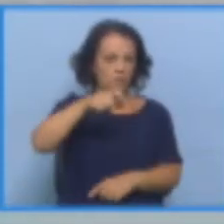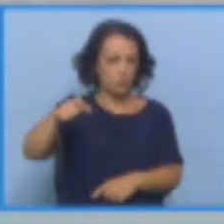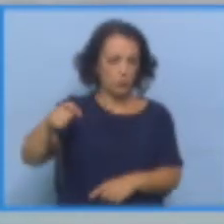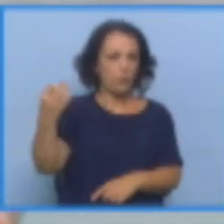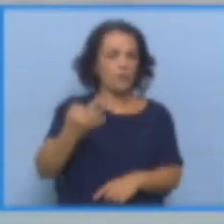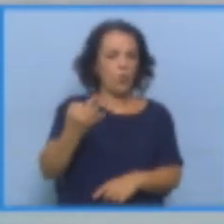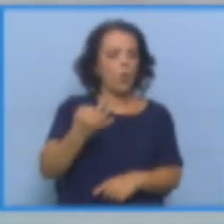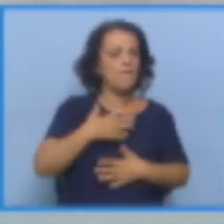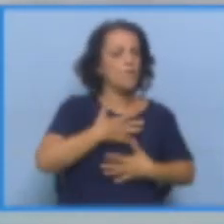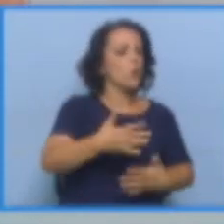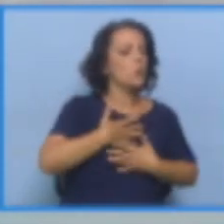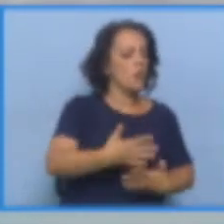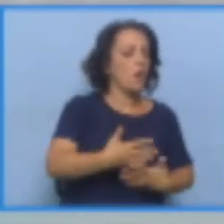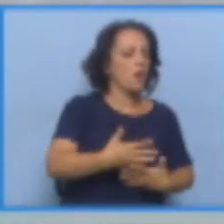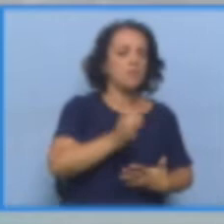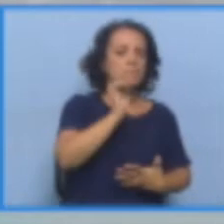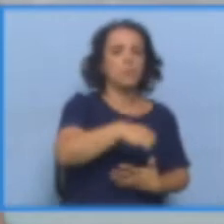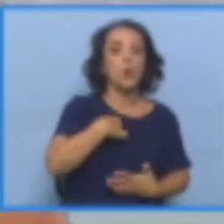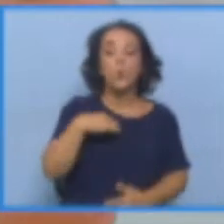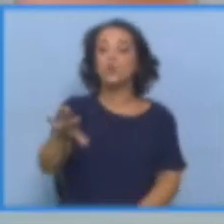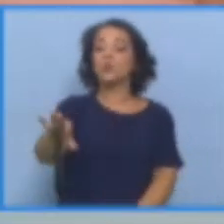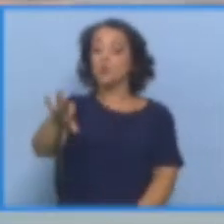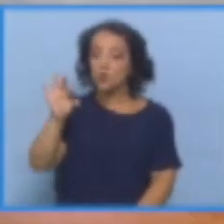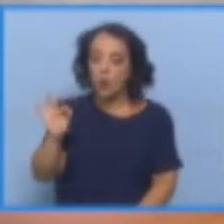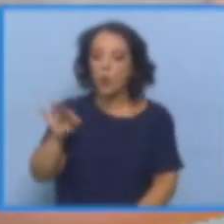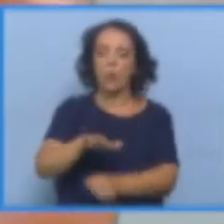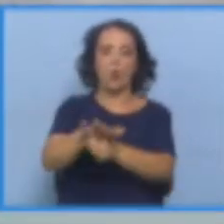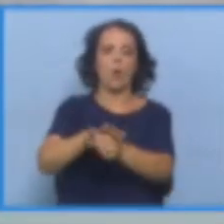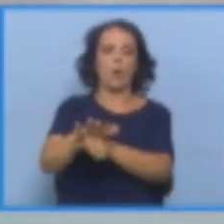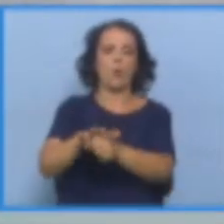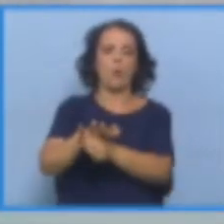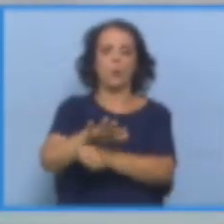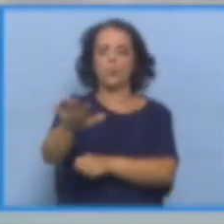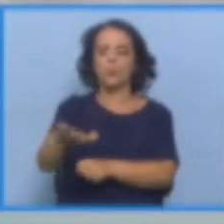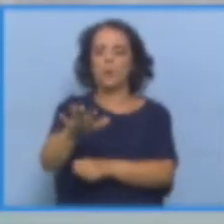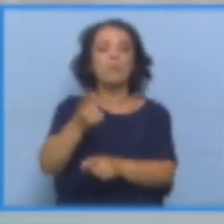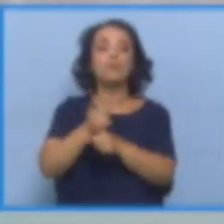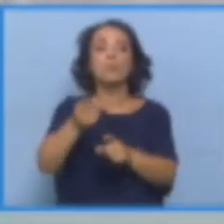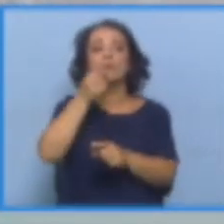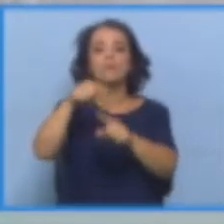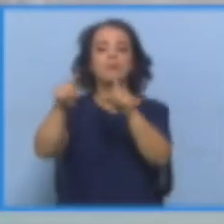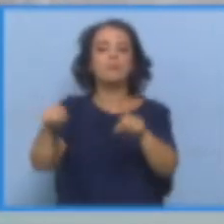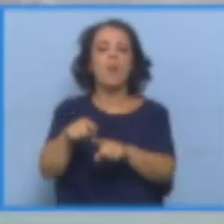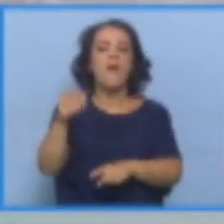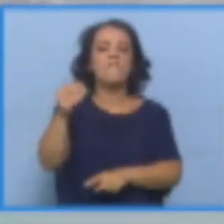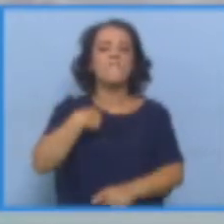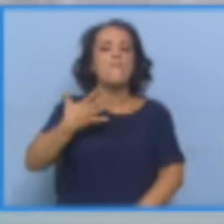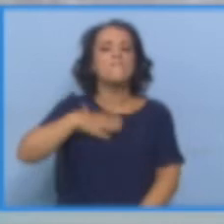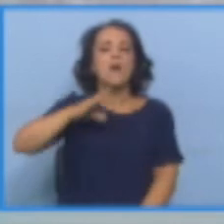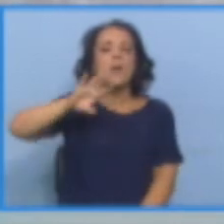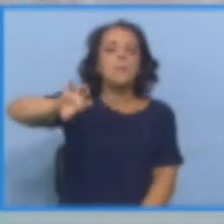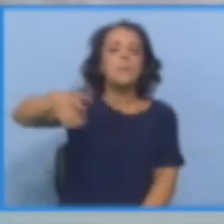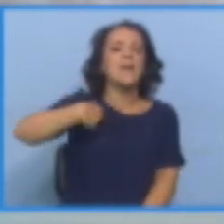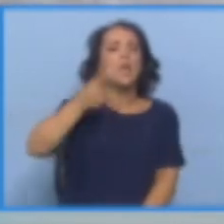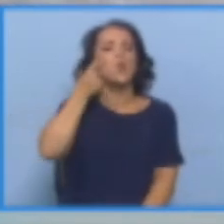saído do voluntariado e que escolhe o sítio para onde vai, não por causa das necessidades das pessoas, mas por causa dos territórios. Aquilo era um sítio para eu conhecer, um bom